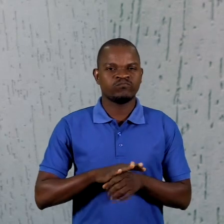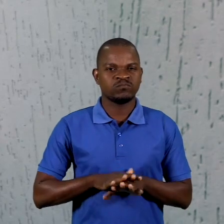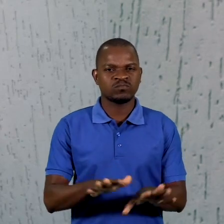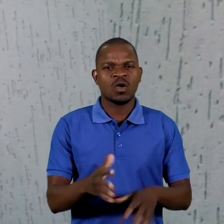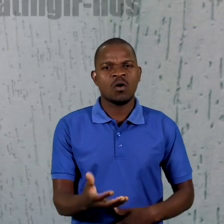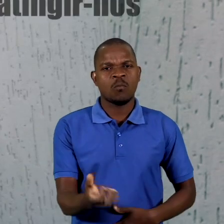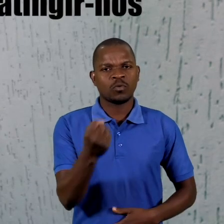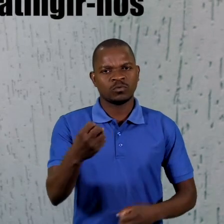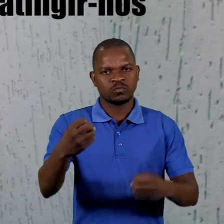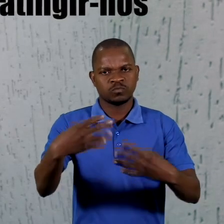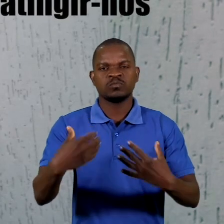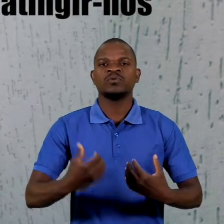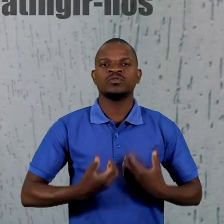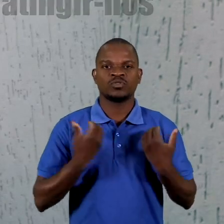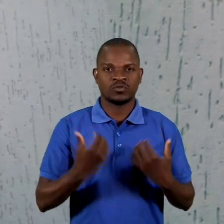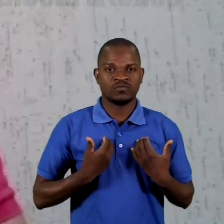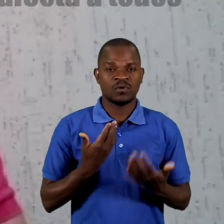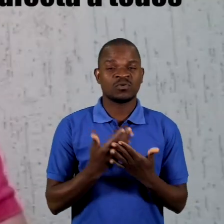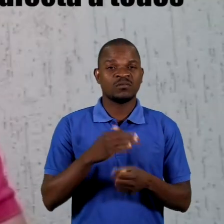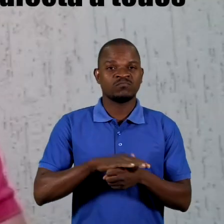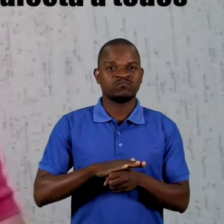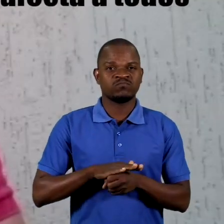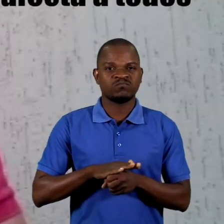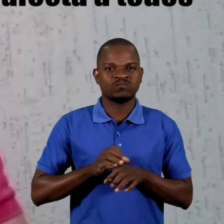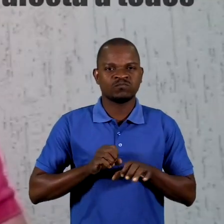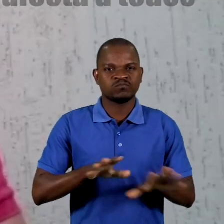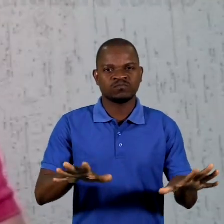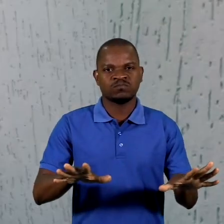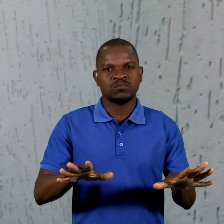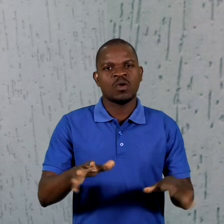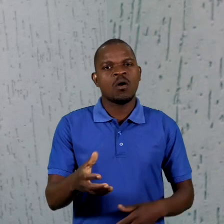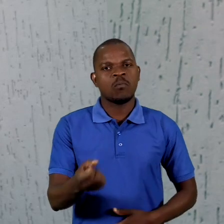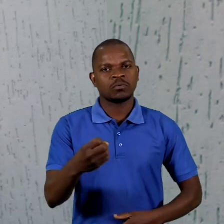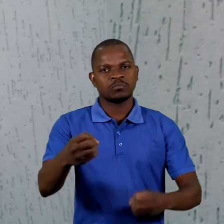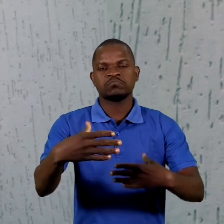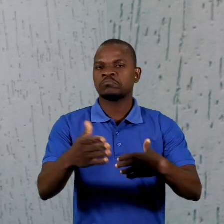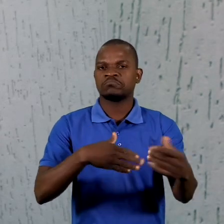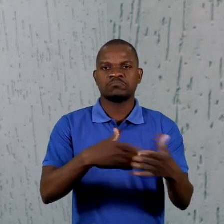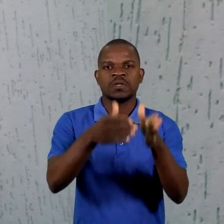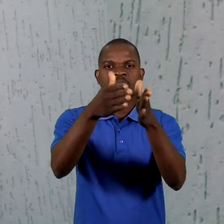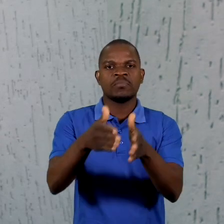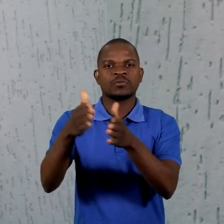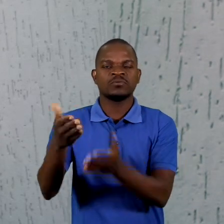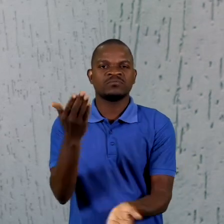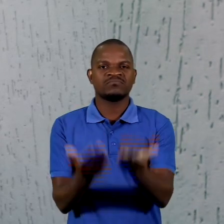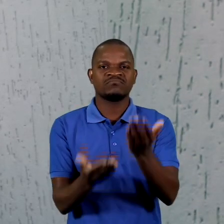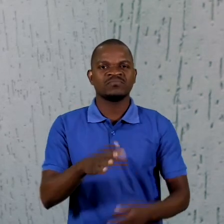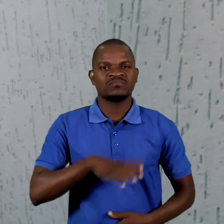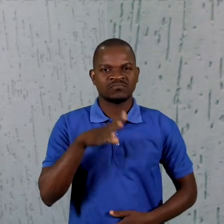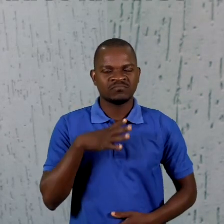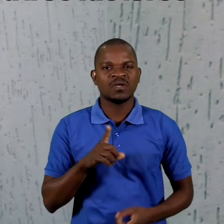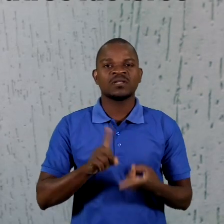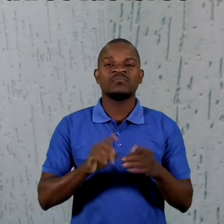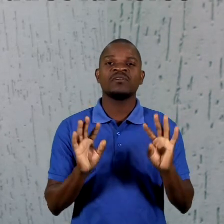Jovem, o Covid-19 pode atingir-nos. Este vírus afeta a todos, independentemente da idade, da localização,